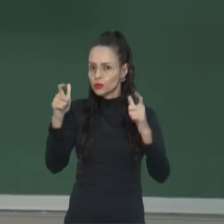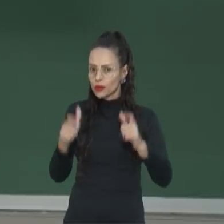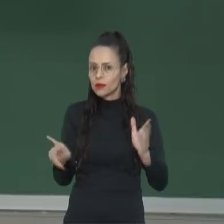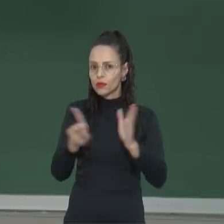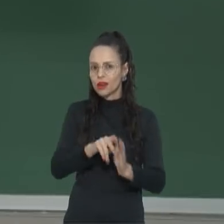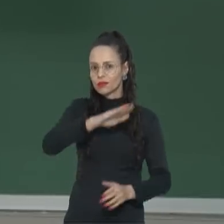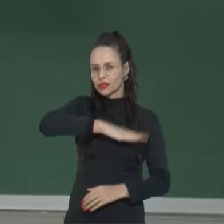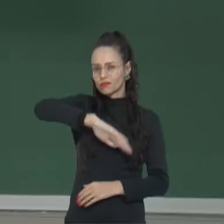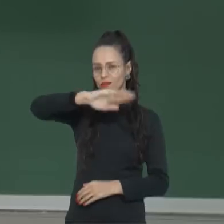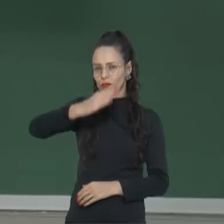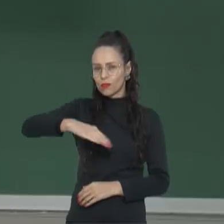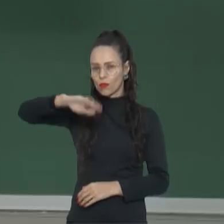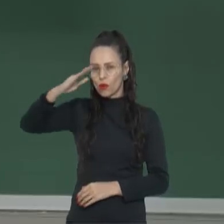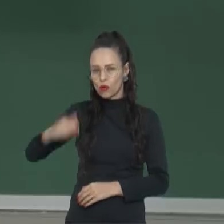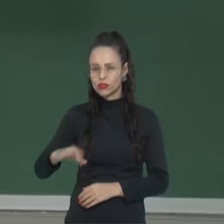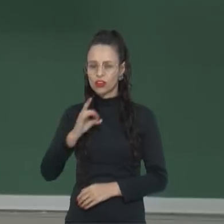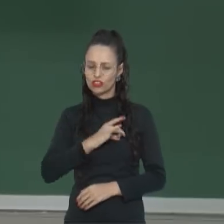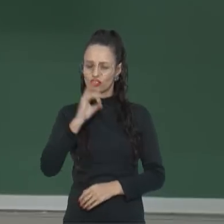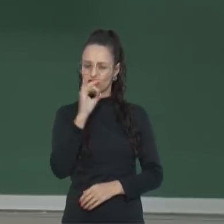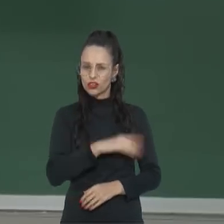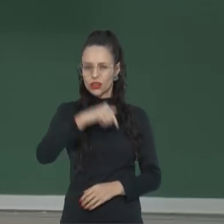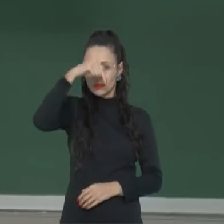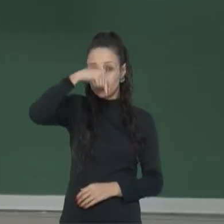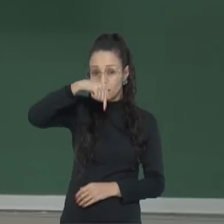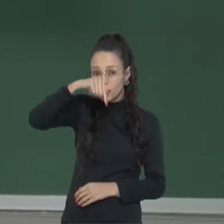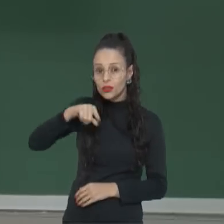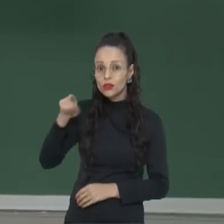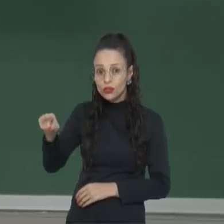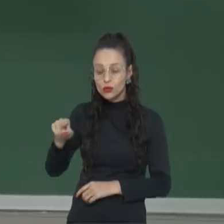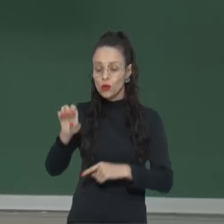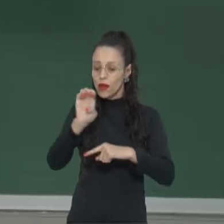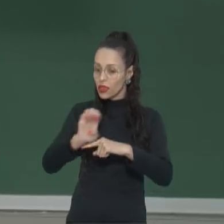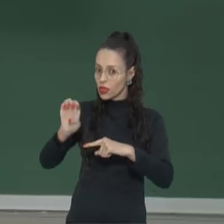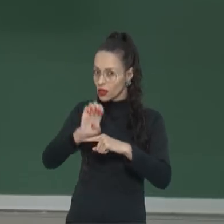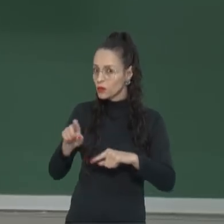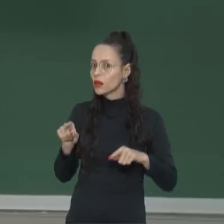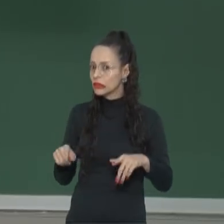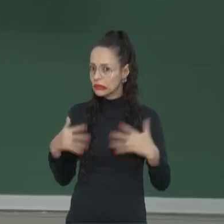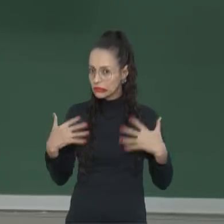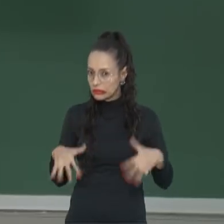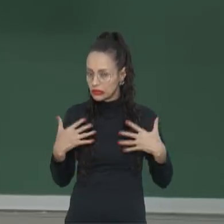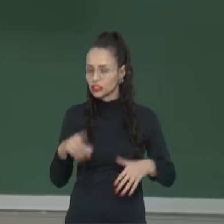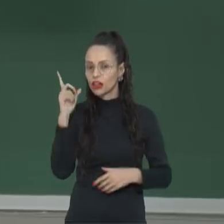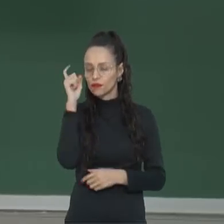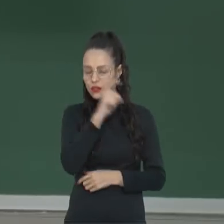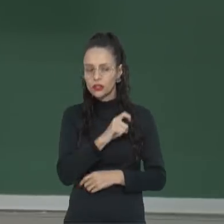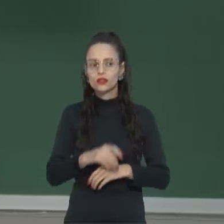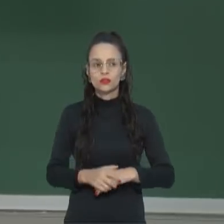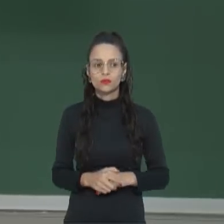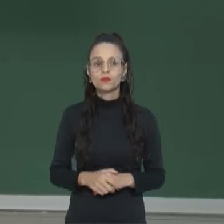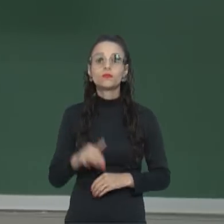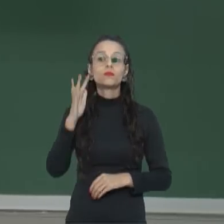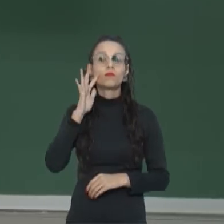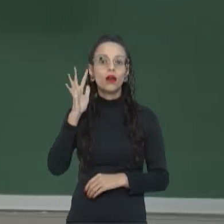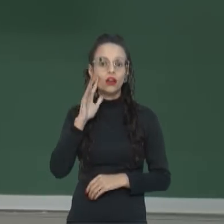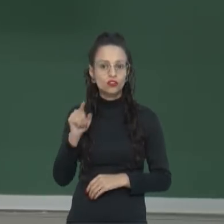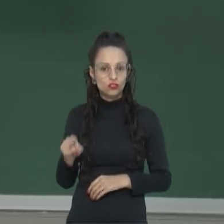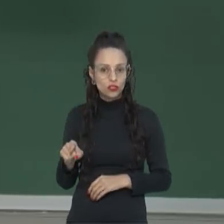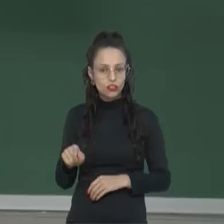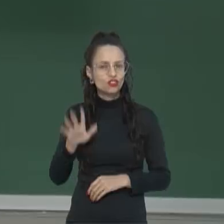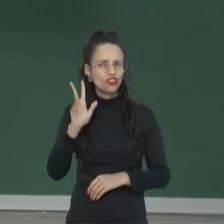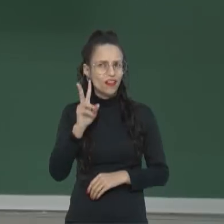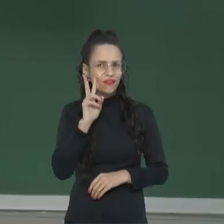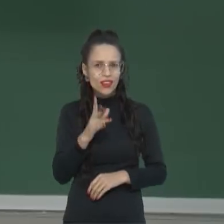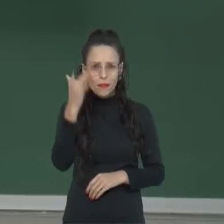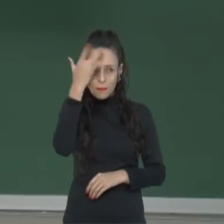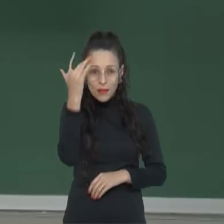ali, não é? No Chile, Peru, no Peru, Equador, a coisa já começa a apertar. Então, agora você imagine, eu já ouvi história